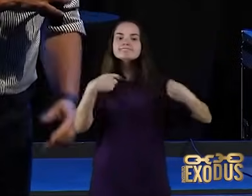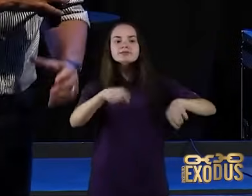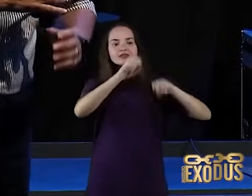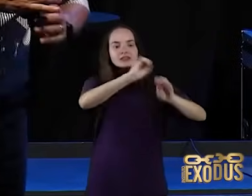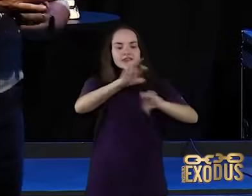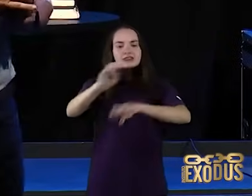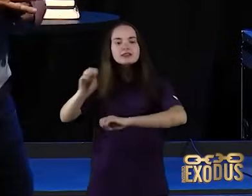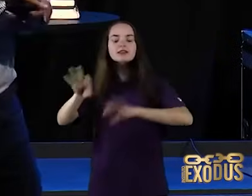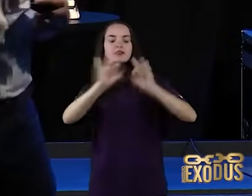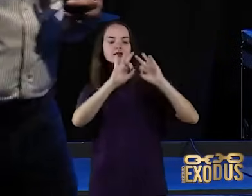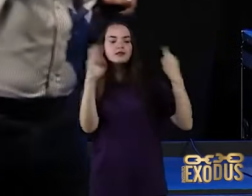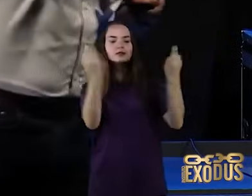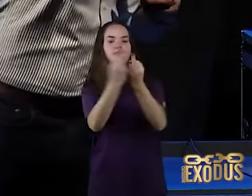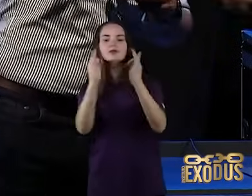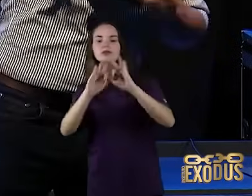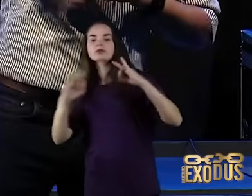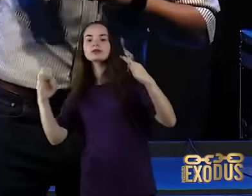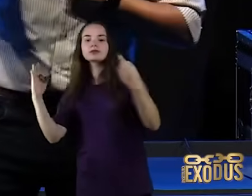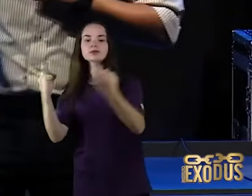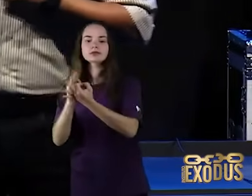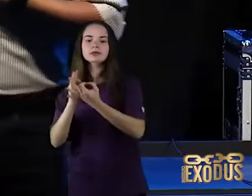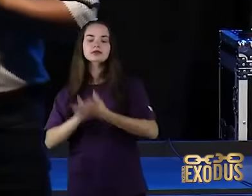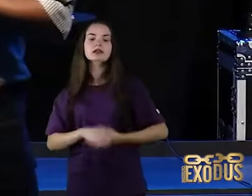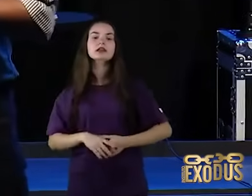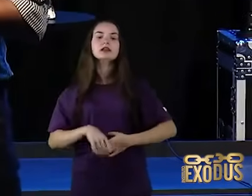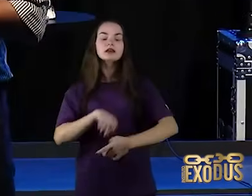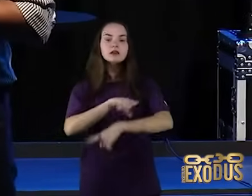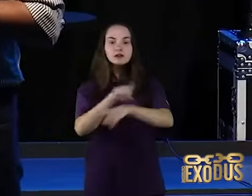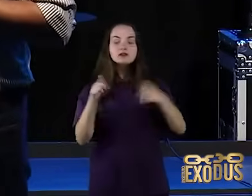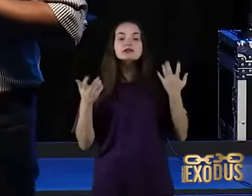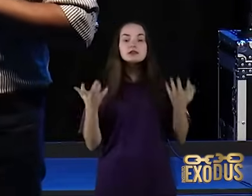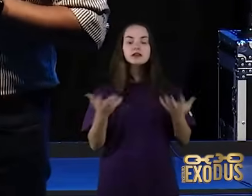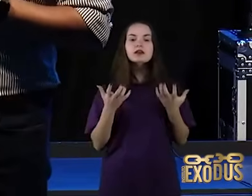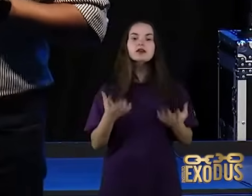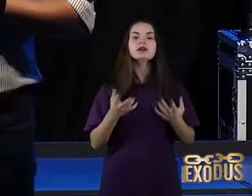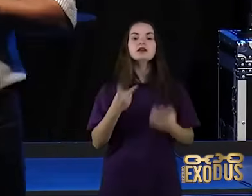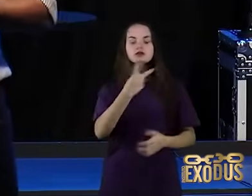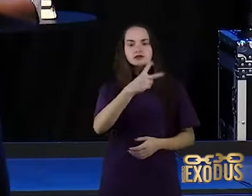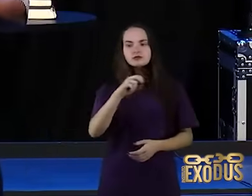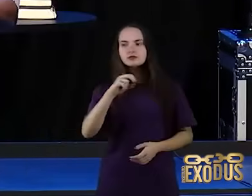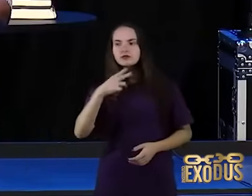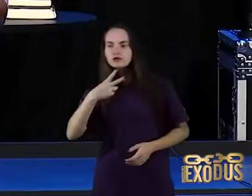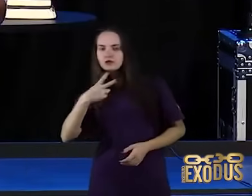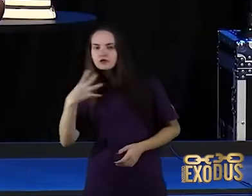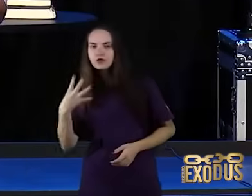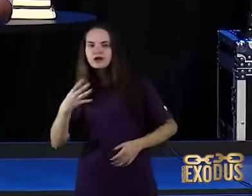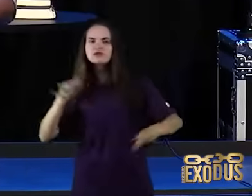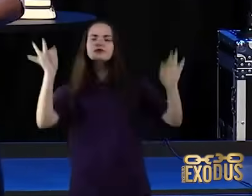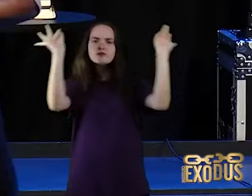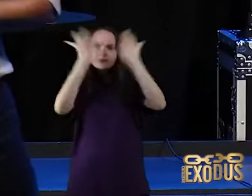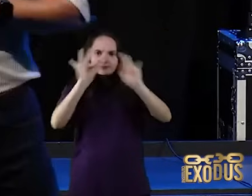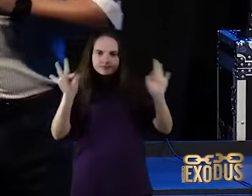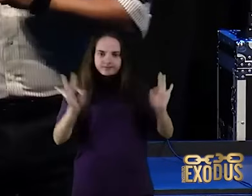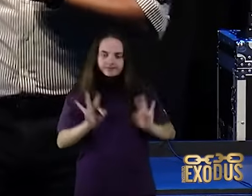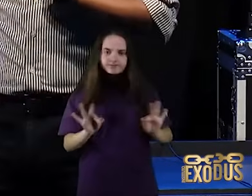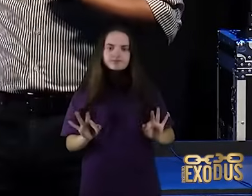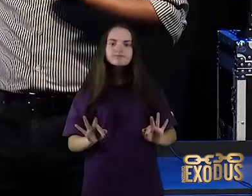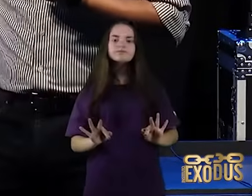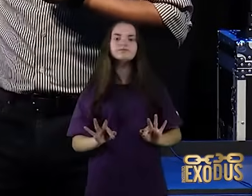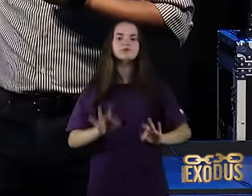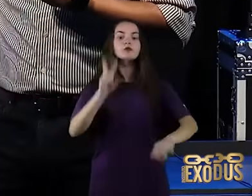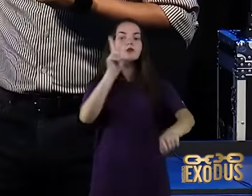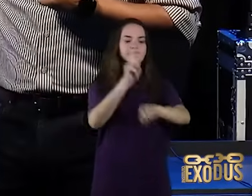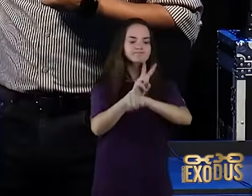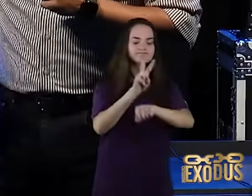as famílias Você quer um 2024 com felicidade você quer o melhor ano da tua vida Invista na